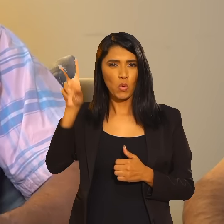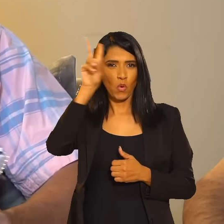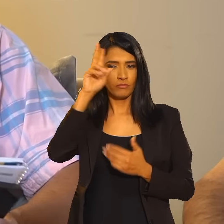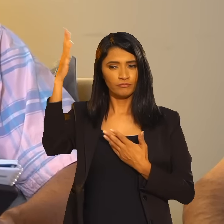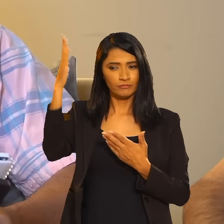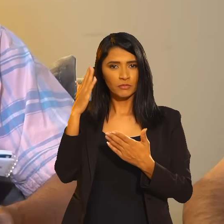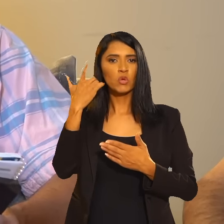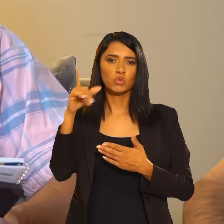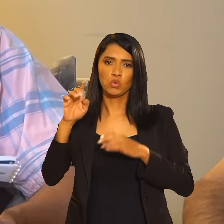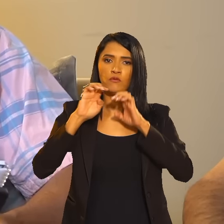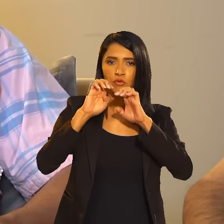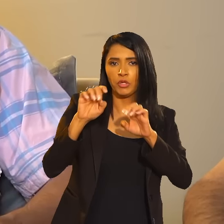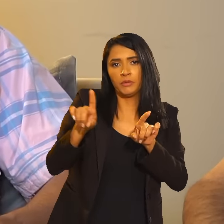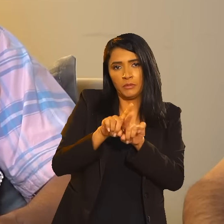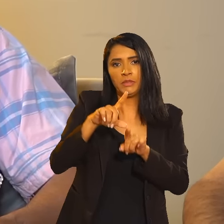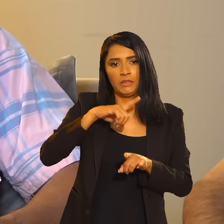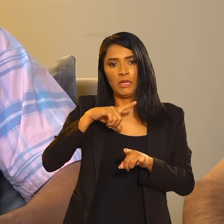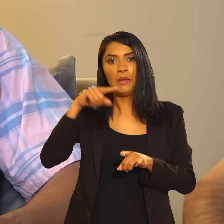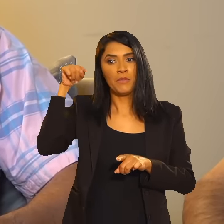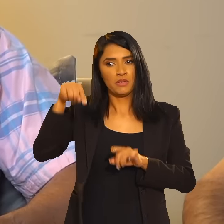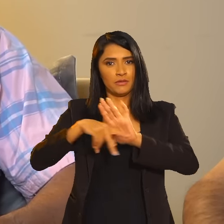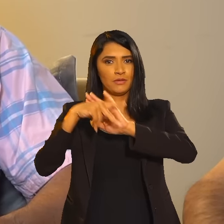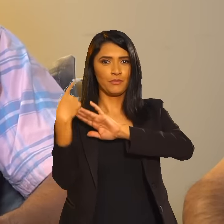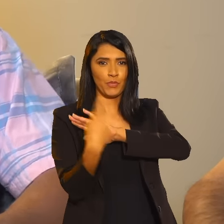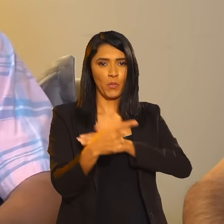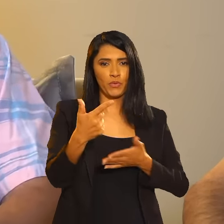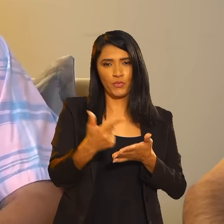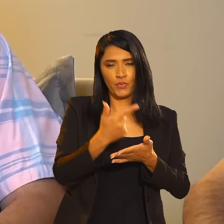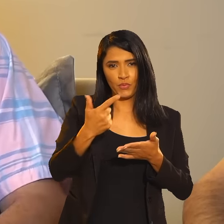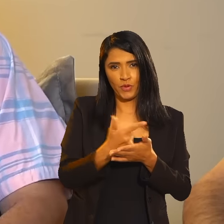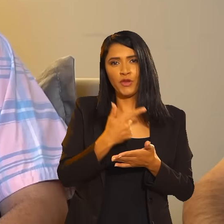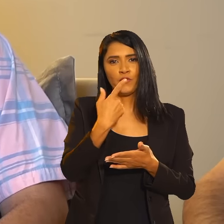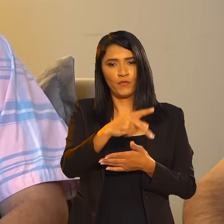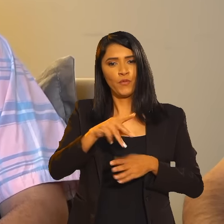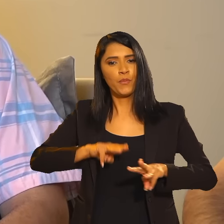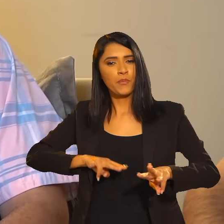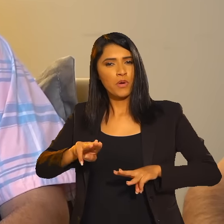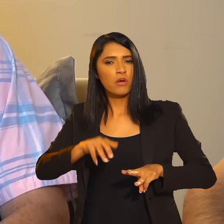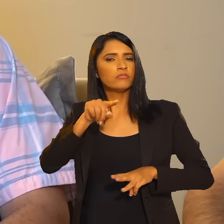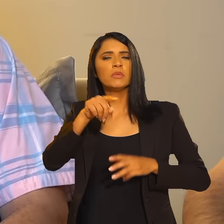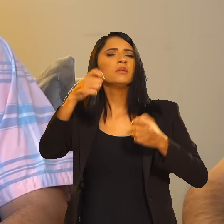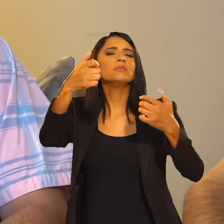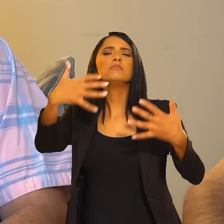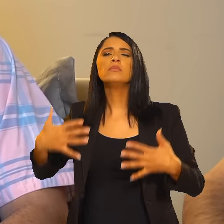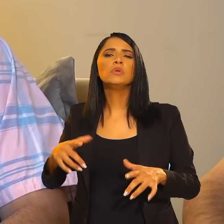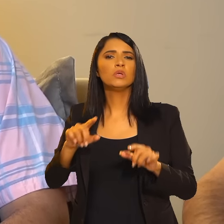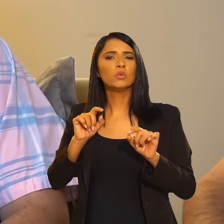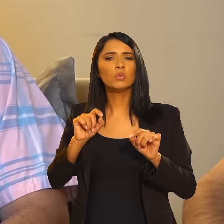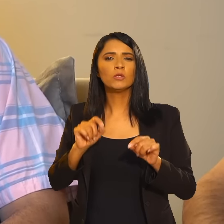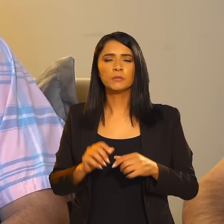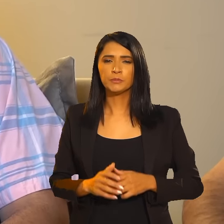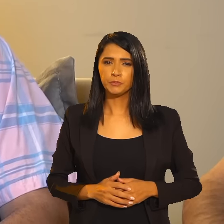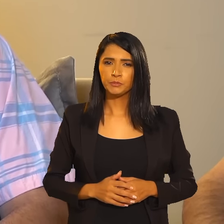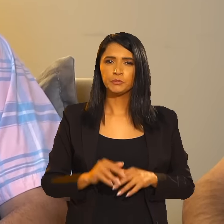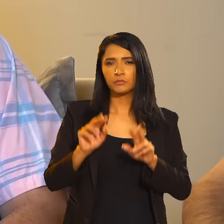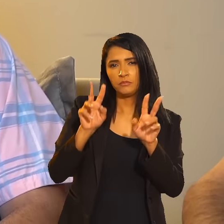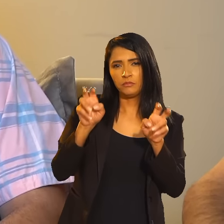parábolas, outros evangelhos também trazem, mas essa é exclusiva aqui de Marcos. E ela vem falando